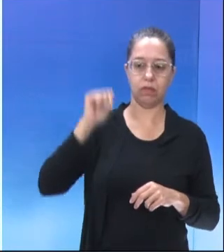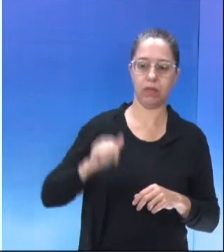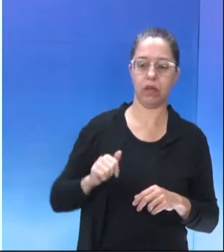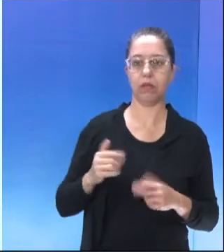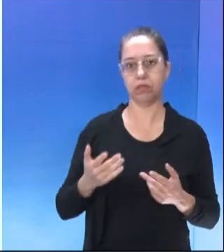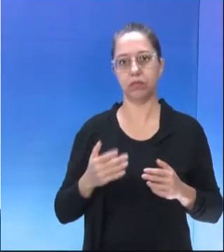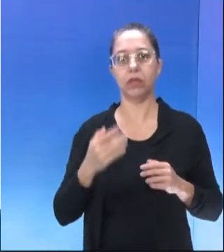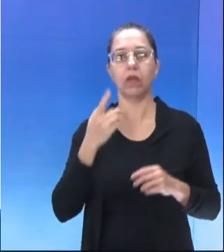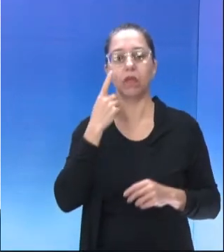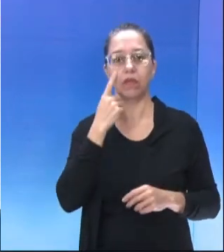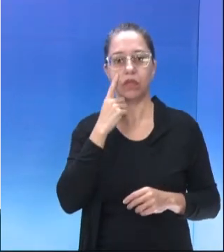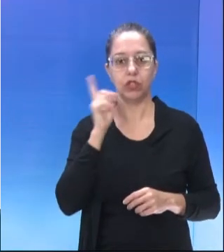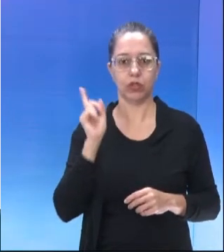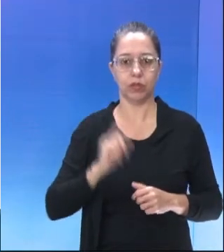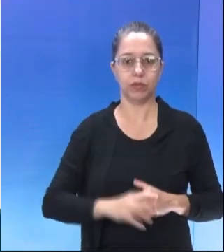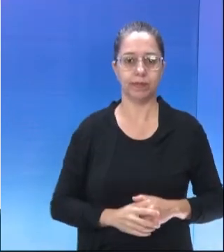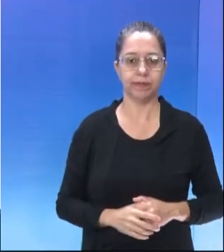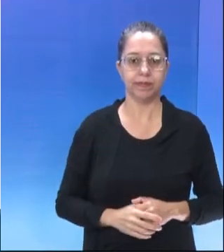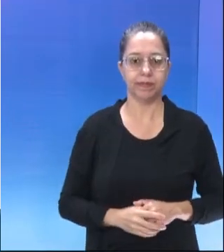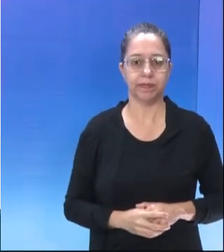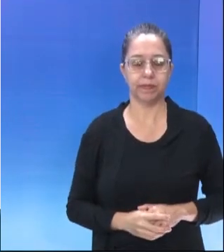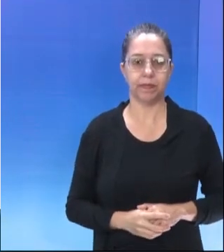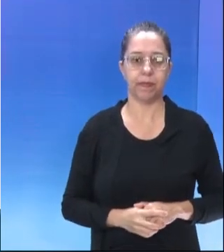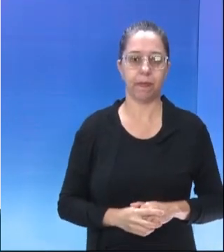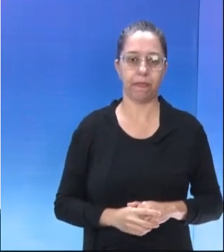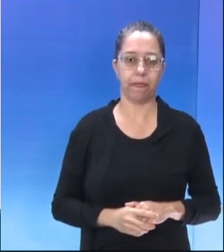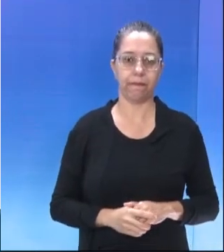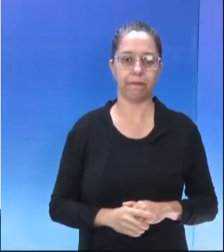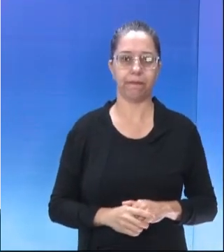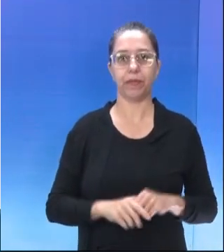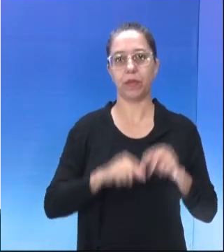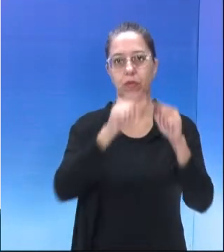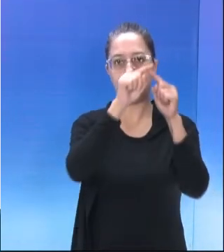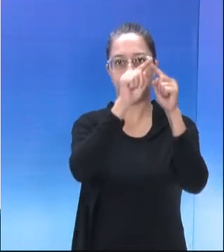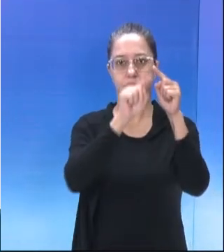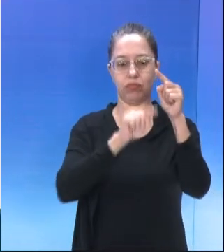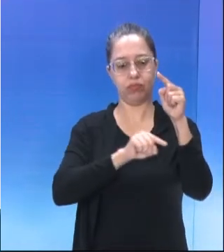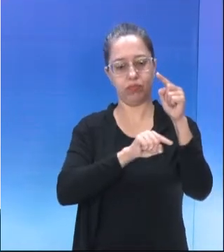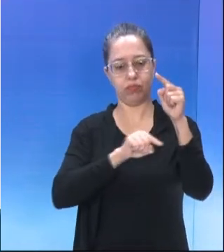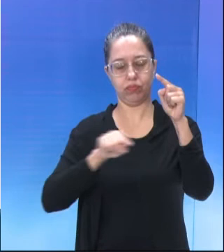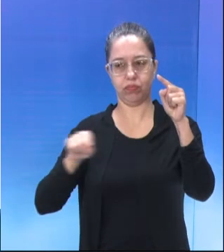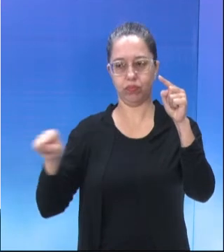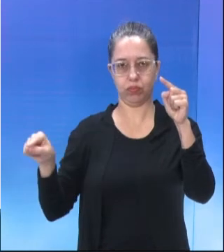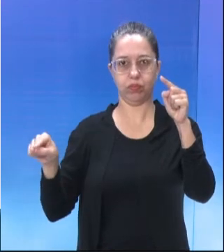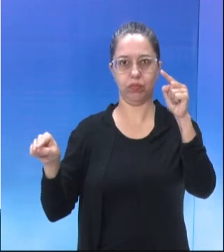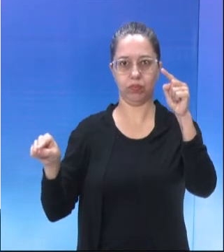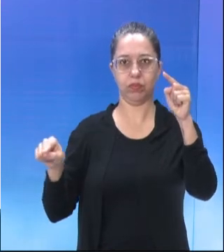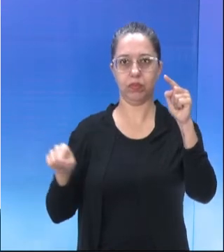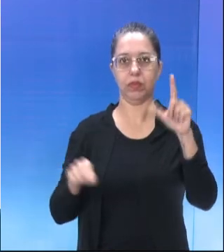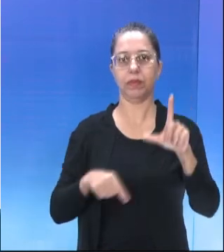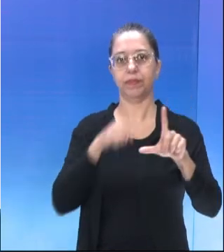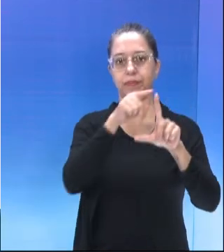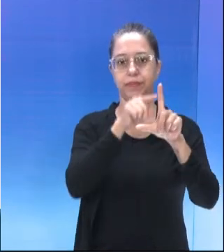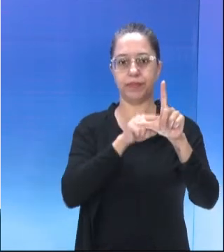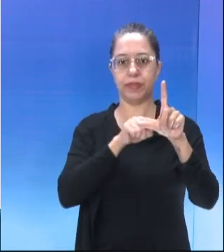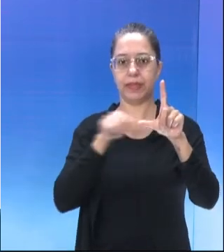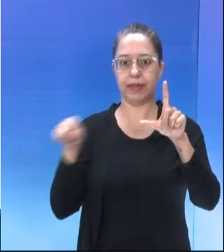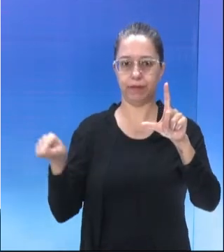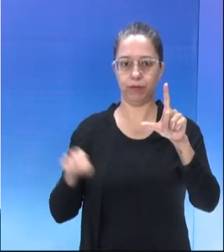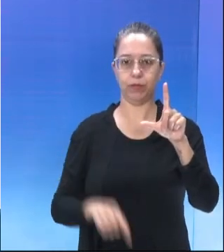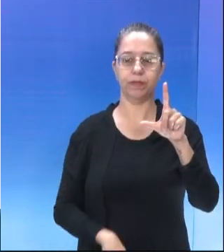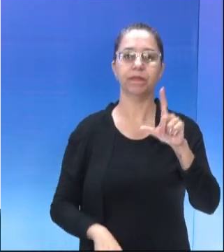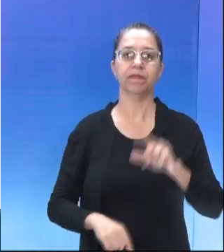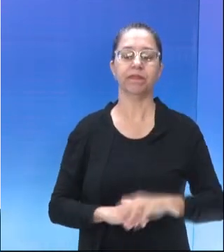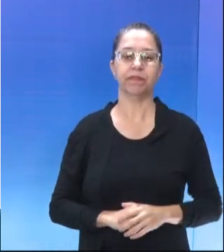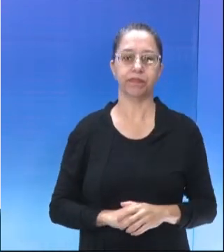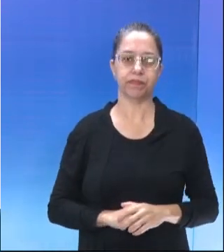vamos para o nosso gráfico. Olha só, os resultados estão apresentados no gráfico. Então, olha só,